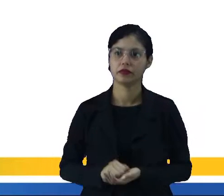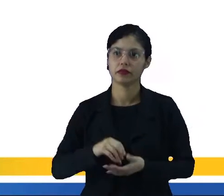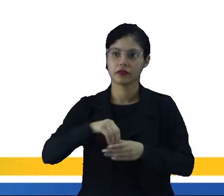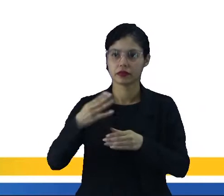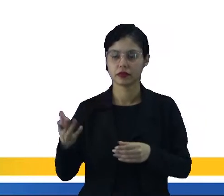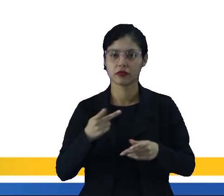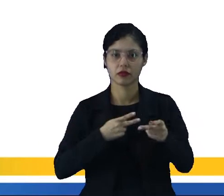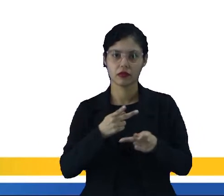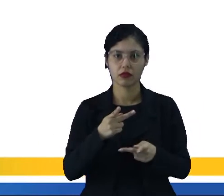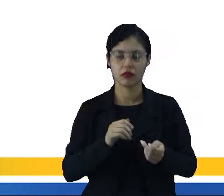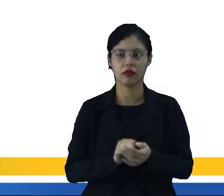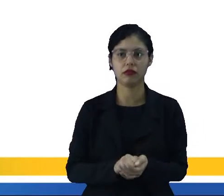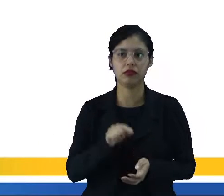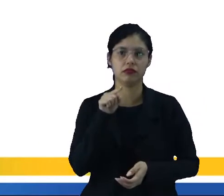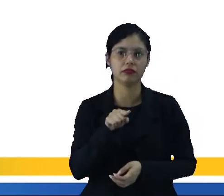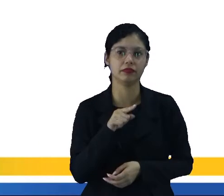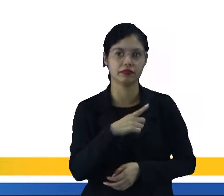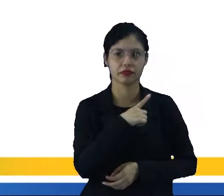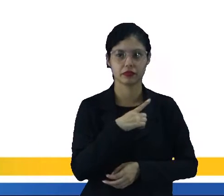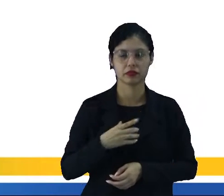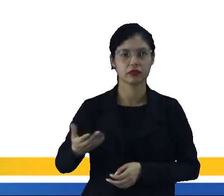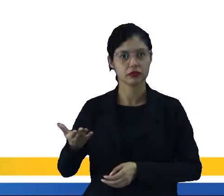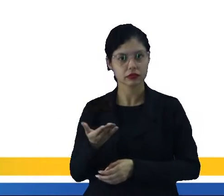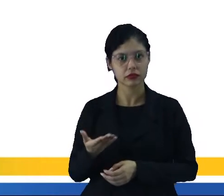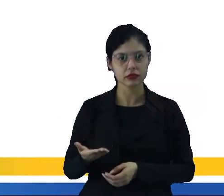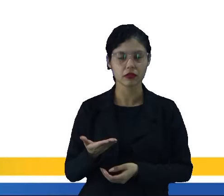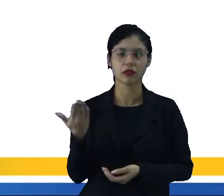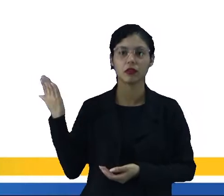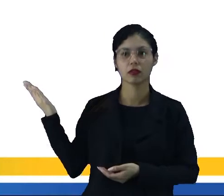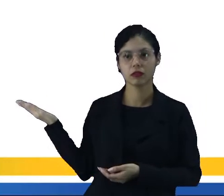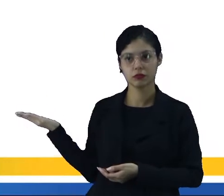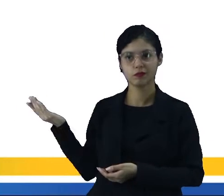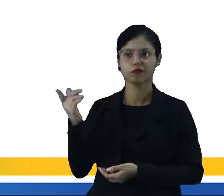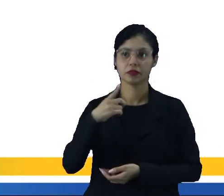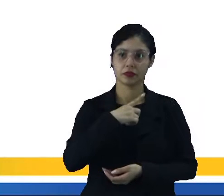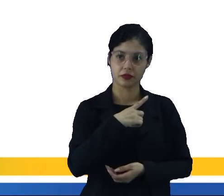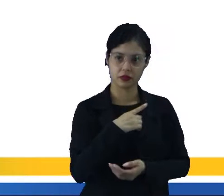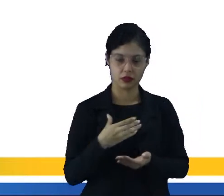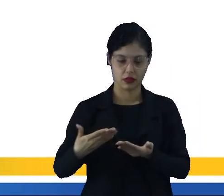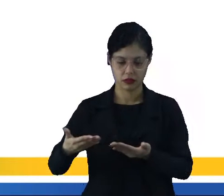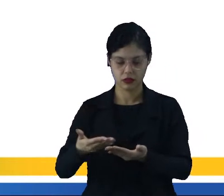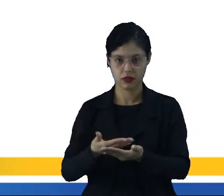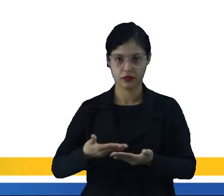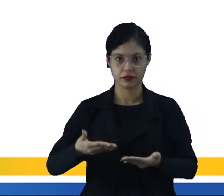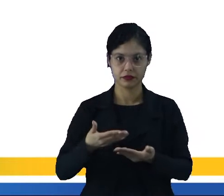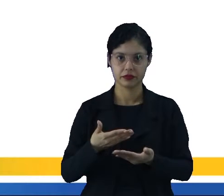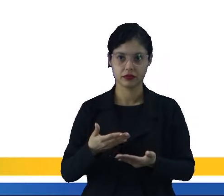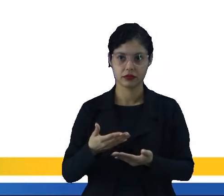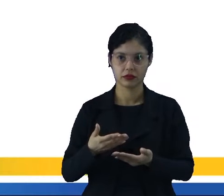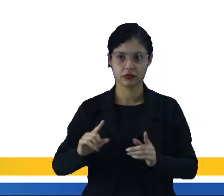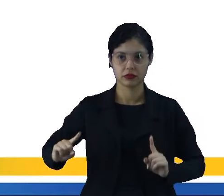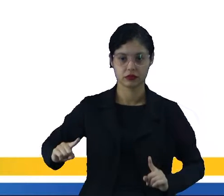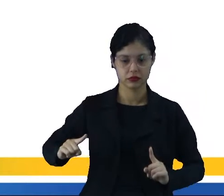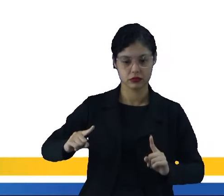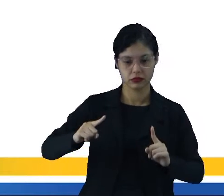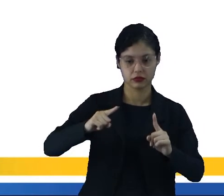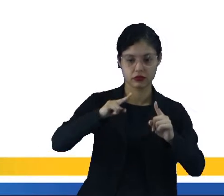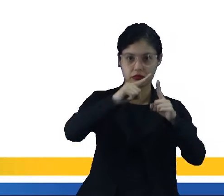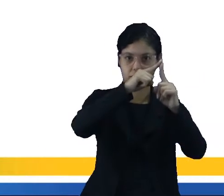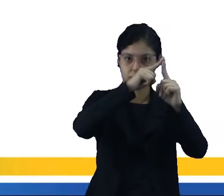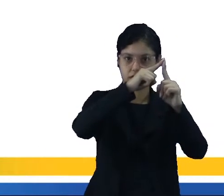ponto fora desse plano vamos lá aqui eu tenho um plano o que forma a base Ok e um vértice fora